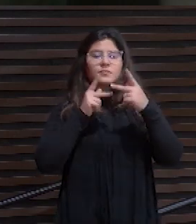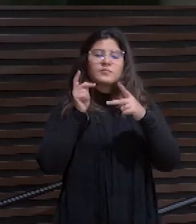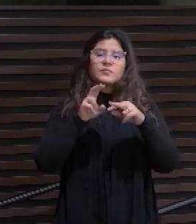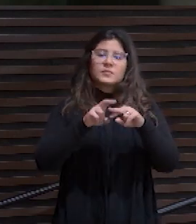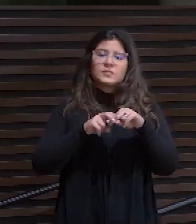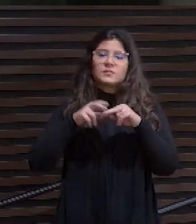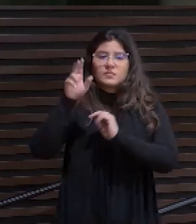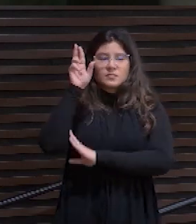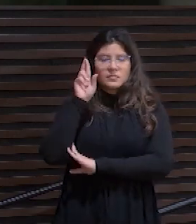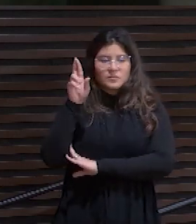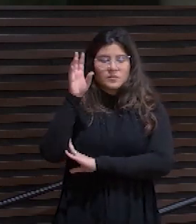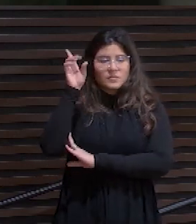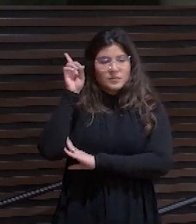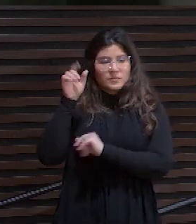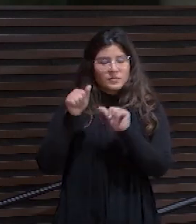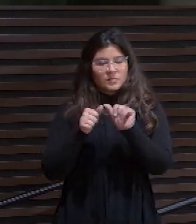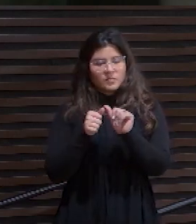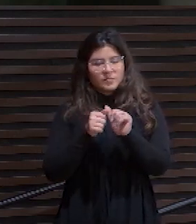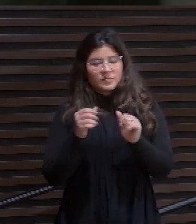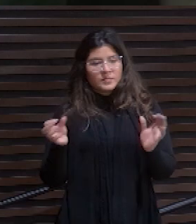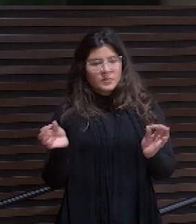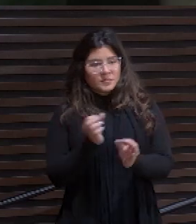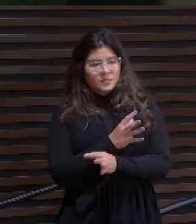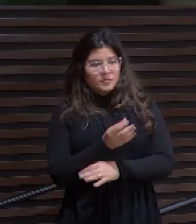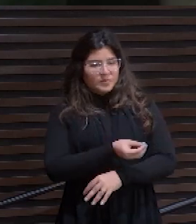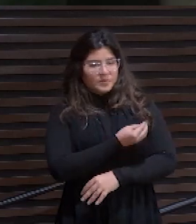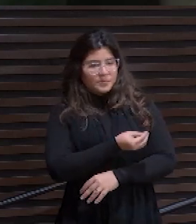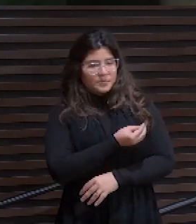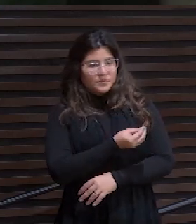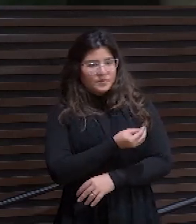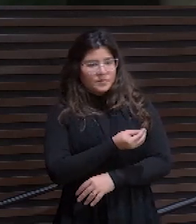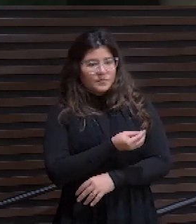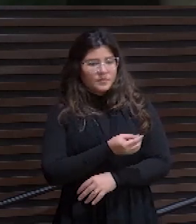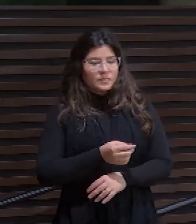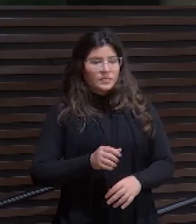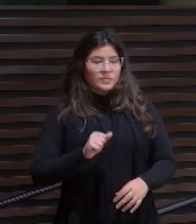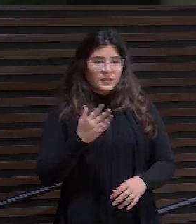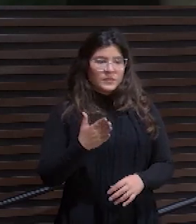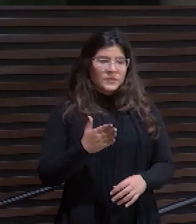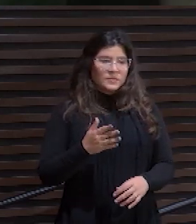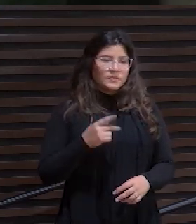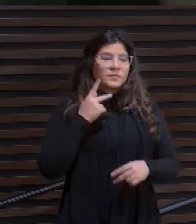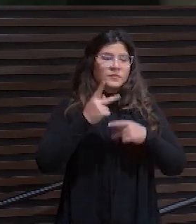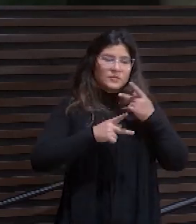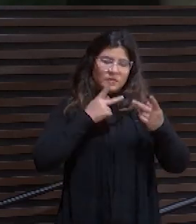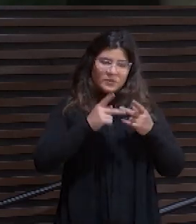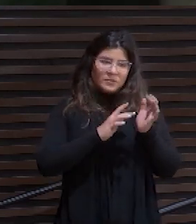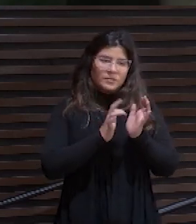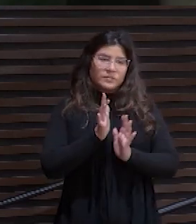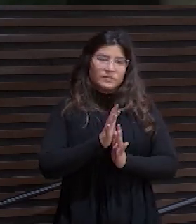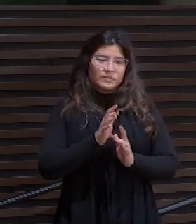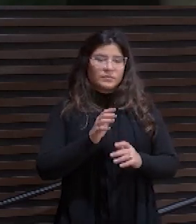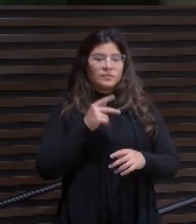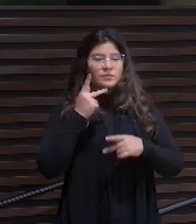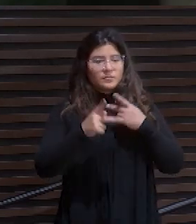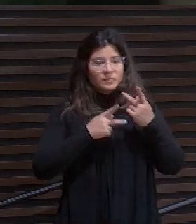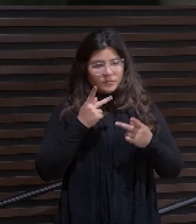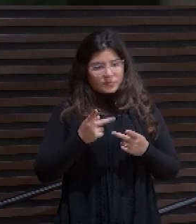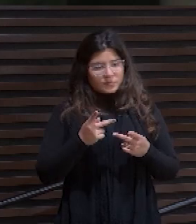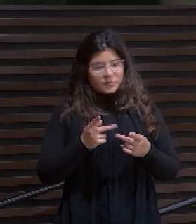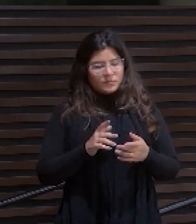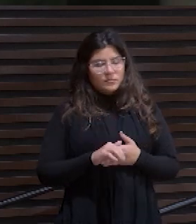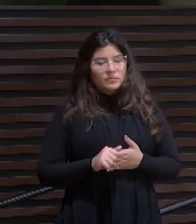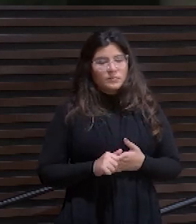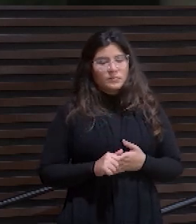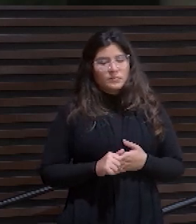Senhor, por isso que Deus nos faz novas criaturas. Então, reforçando o que Jesus está dizendo, martelando nisso, você